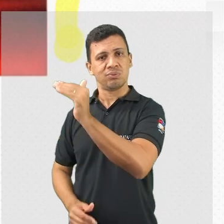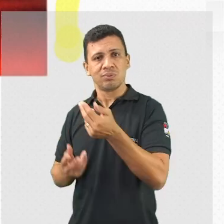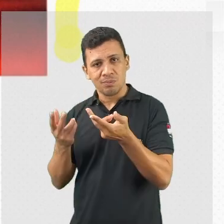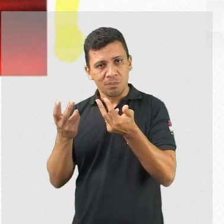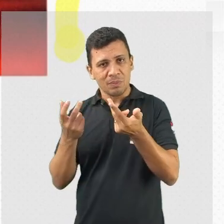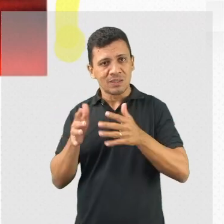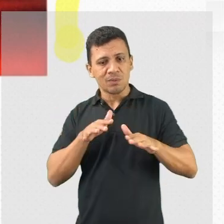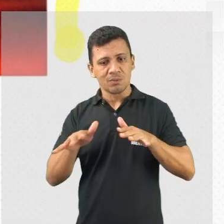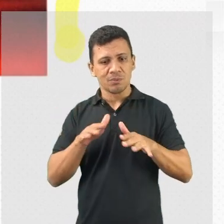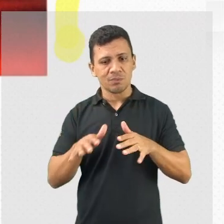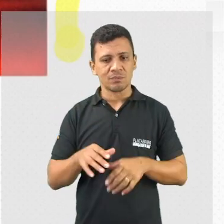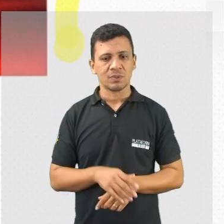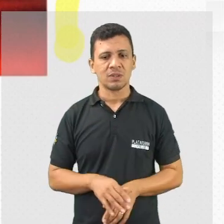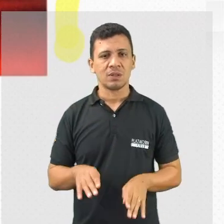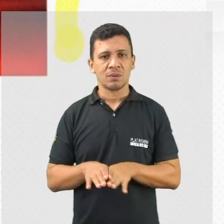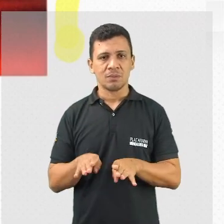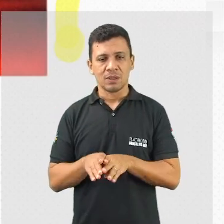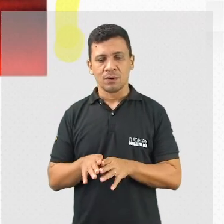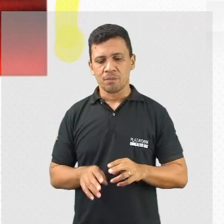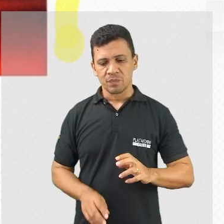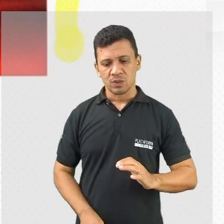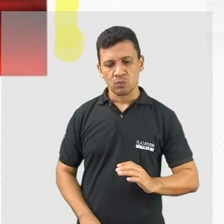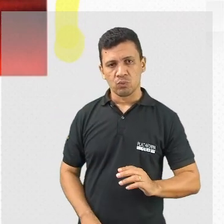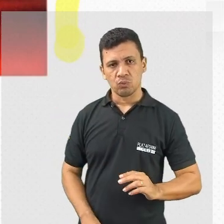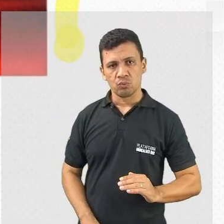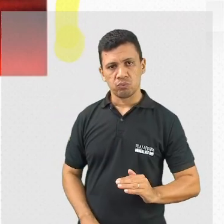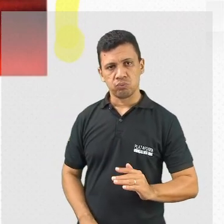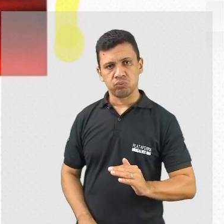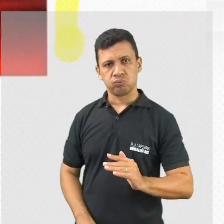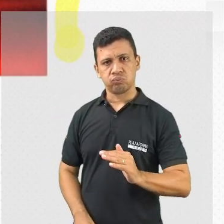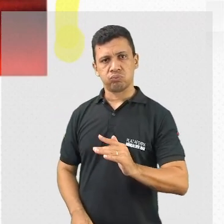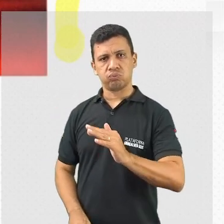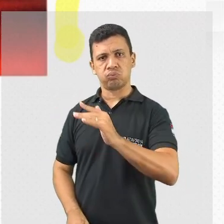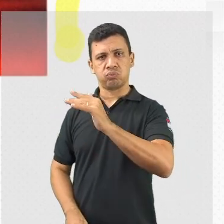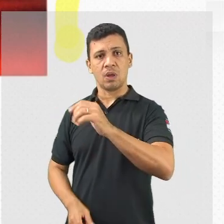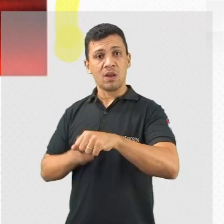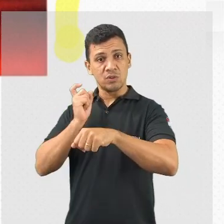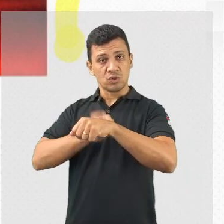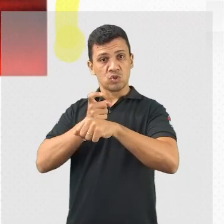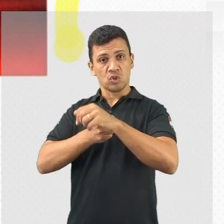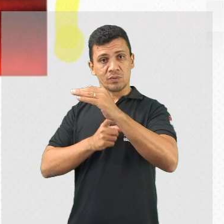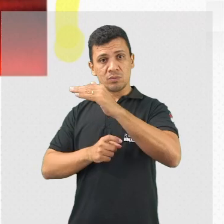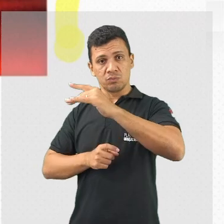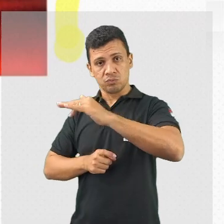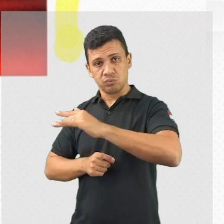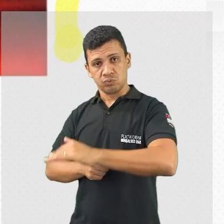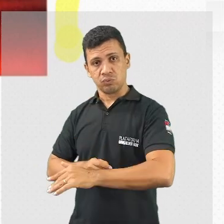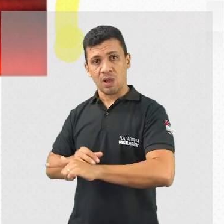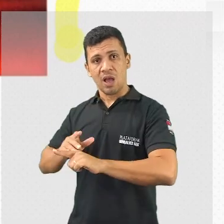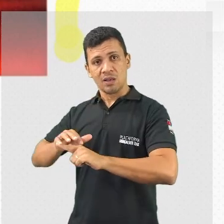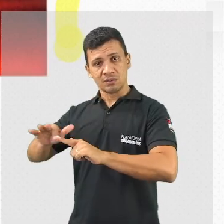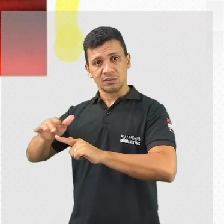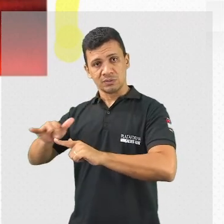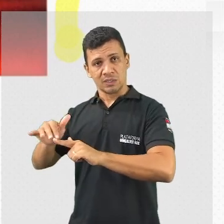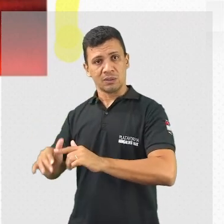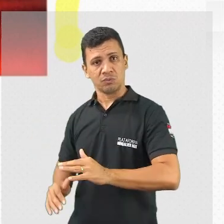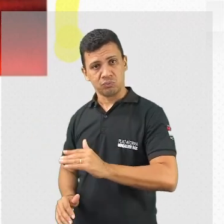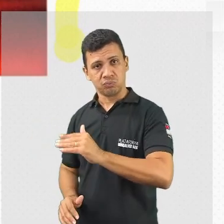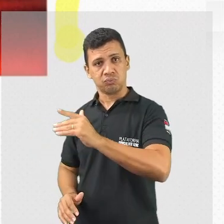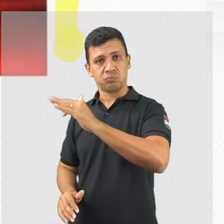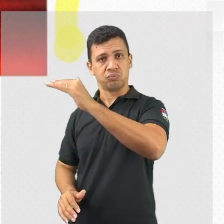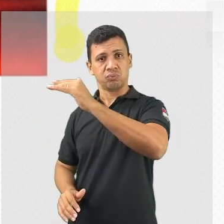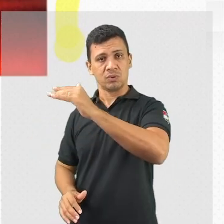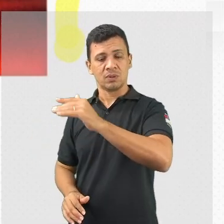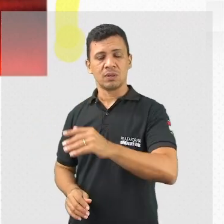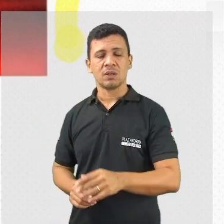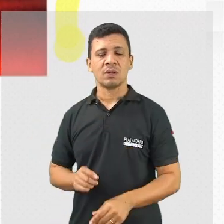ó. Sobe, aí ficou sólido, desce. Sobe, desce. A isso, gente, tá? Vou